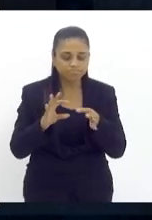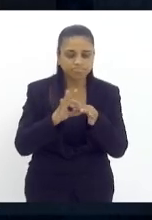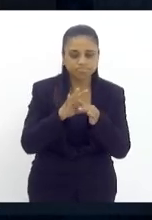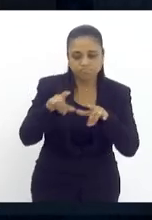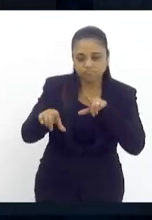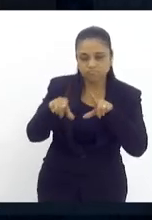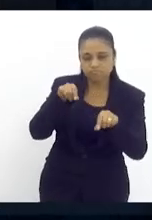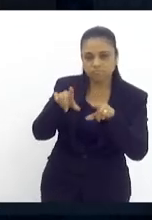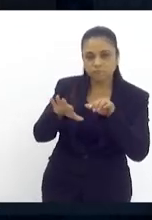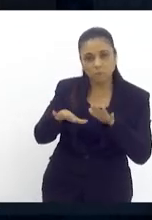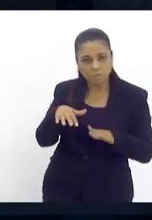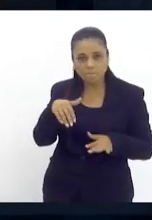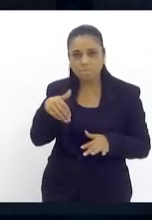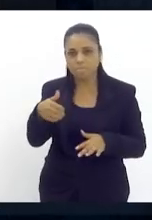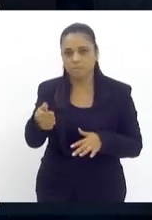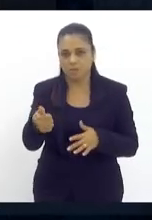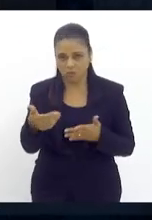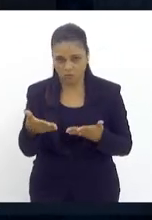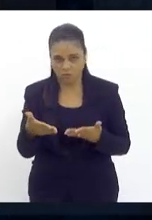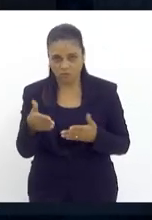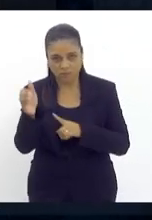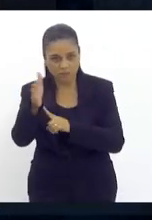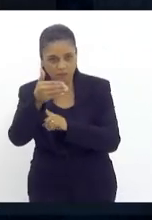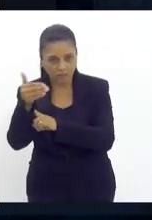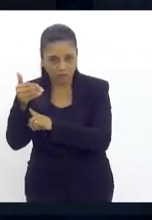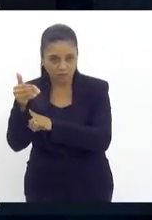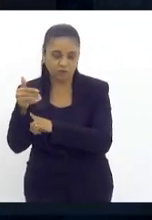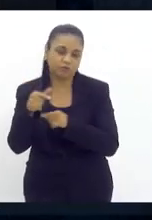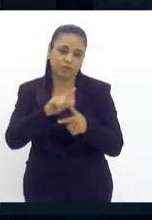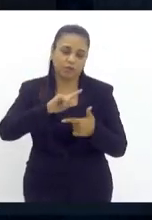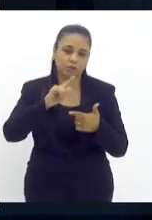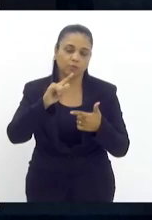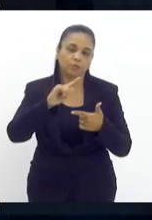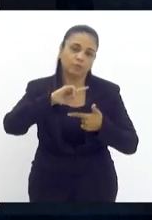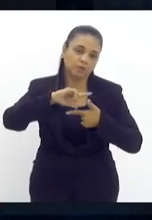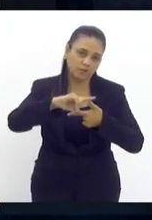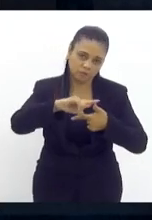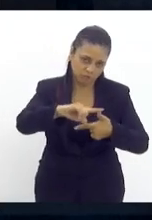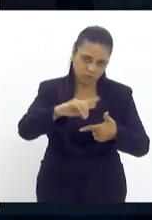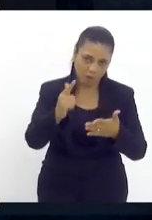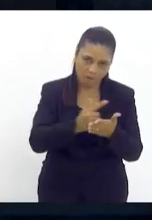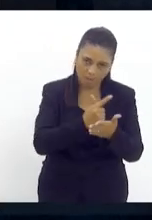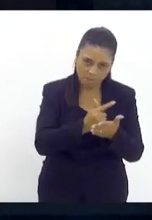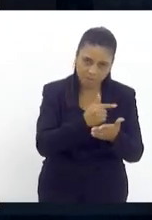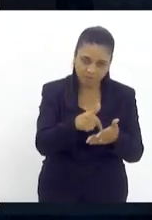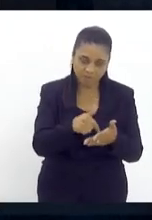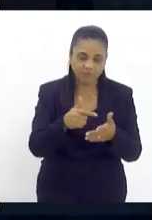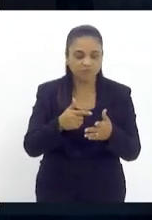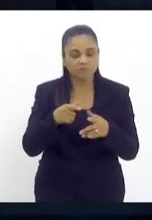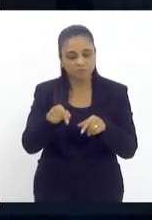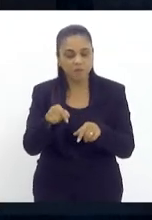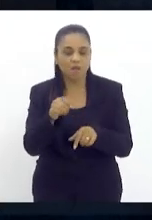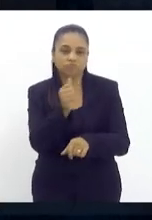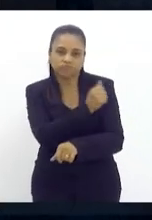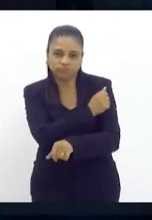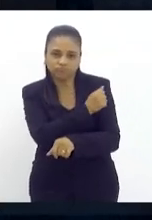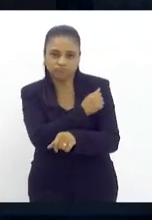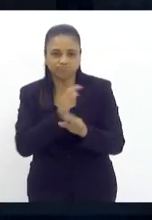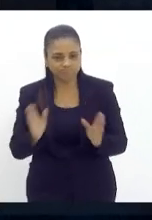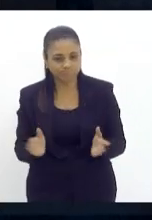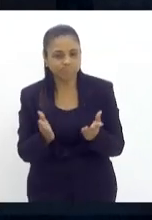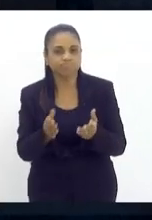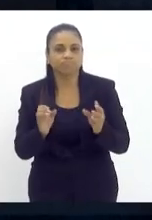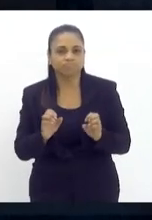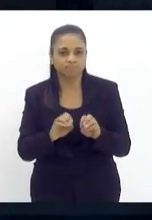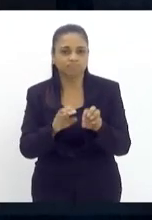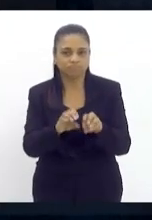tirar o melhor proveito, né, de todas as realidades em prol dos alunos. Tem